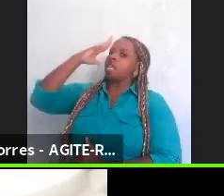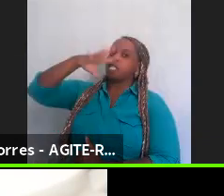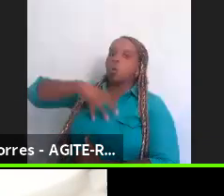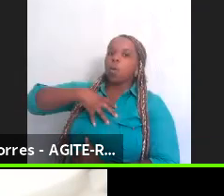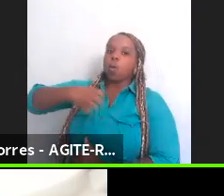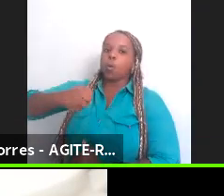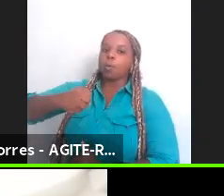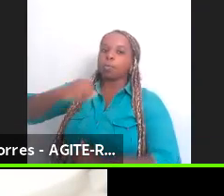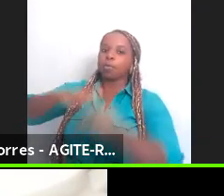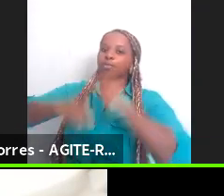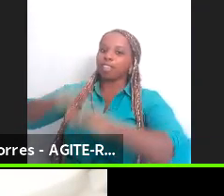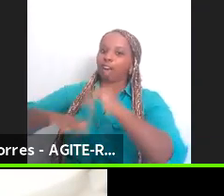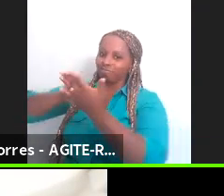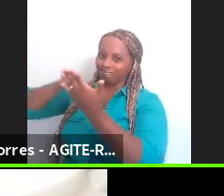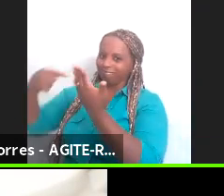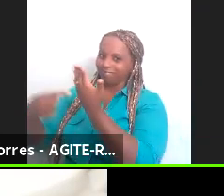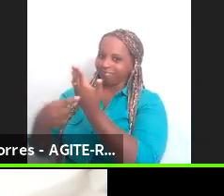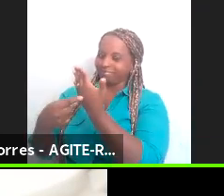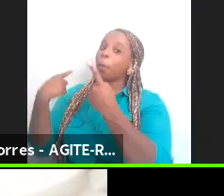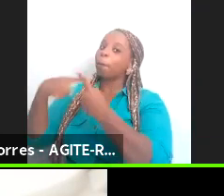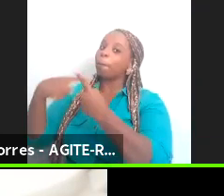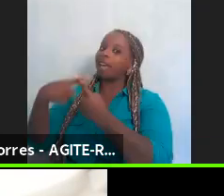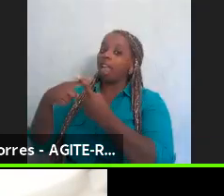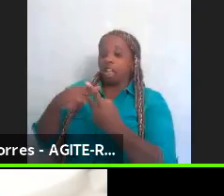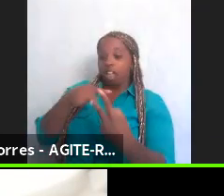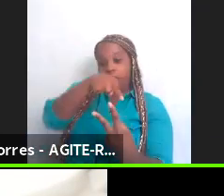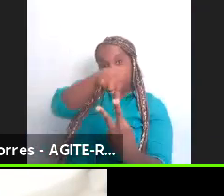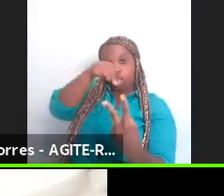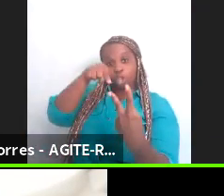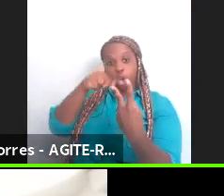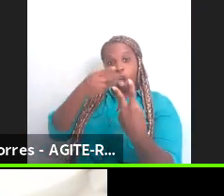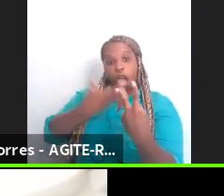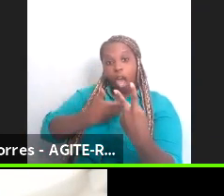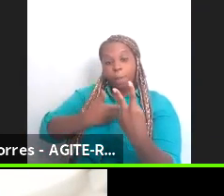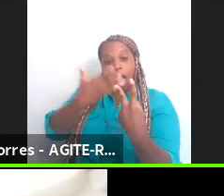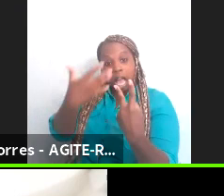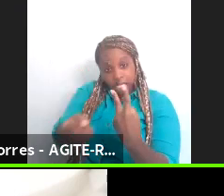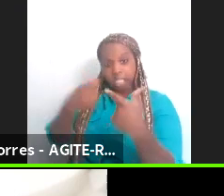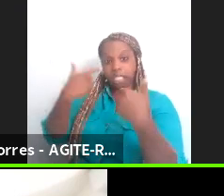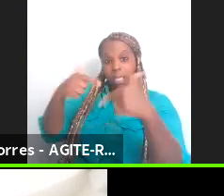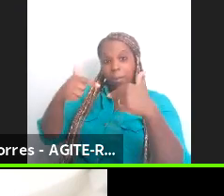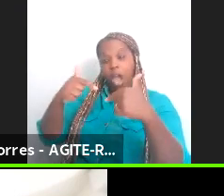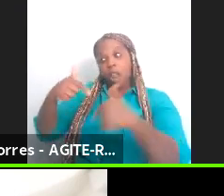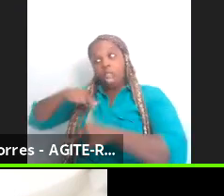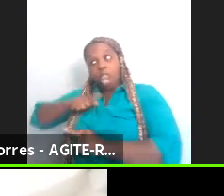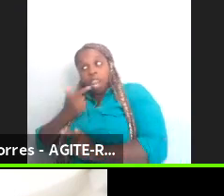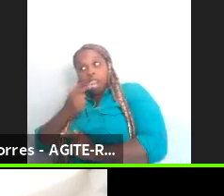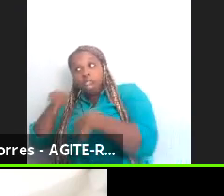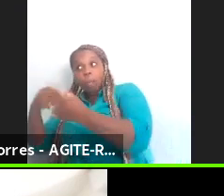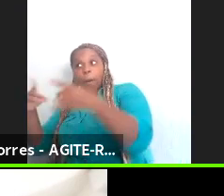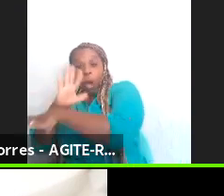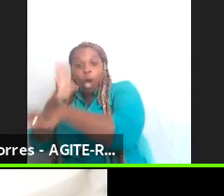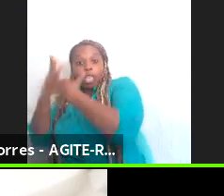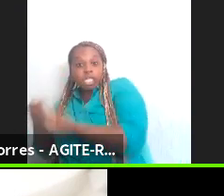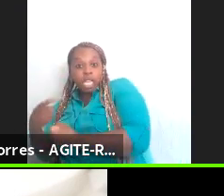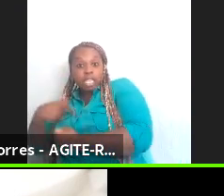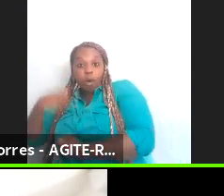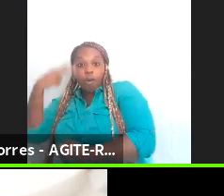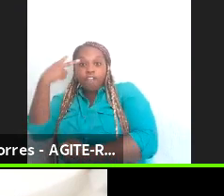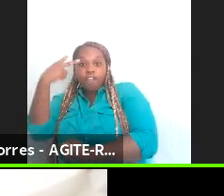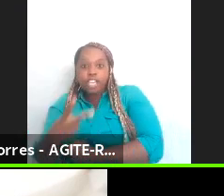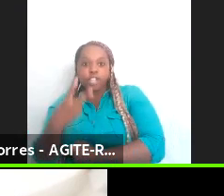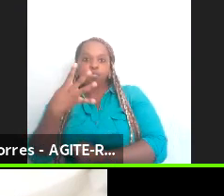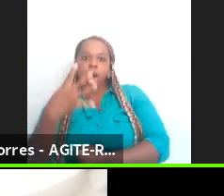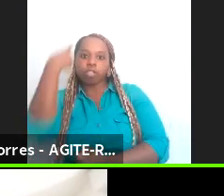me colocar nessa situação e colocar 2 colegas numa situação de aceitar um trabalho desse peso, desse porte, com 24 horas de